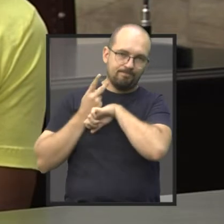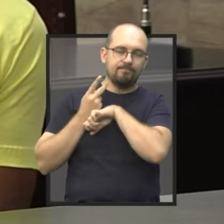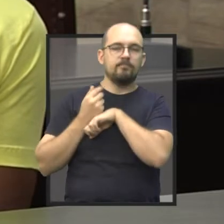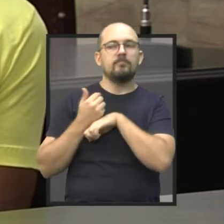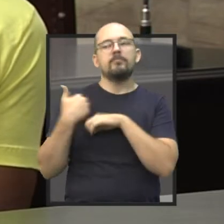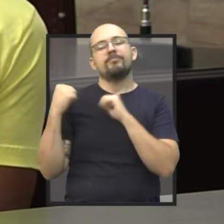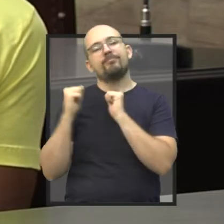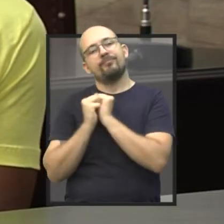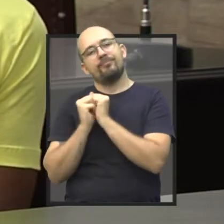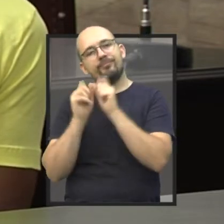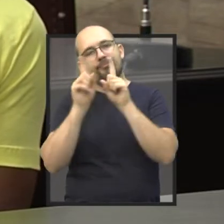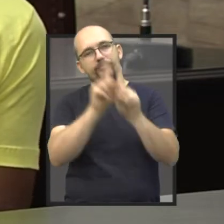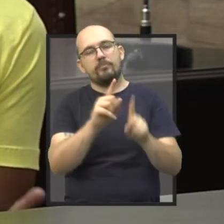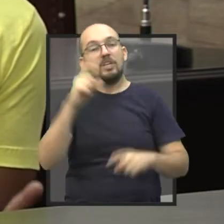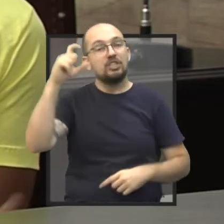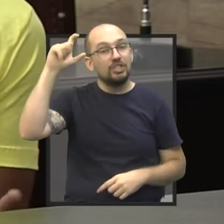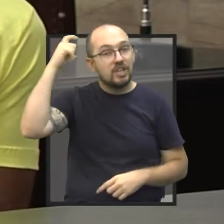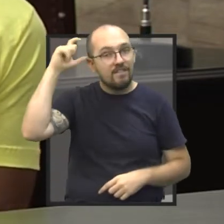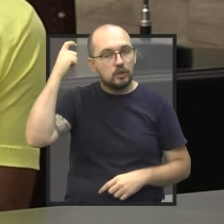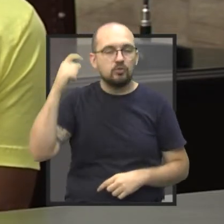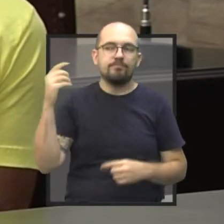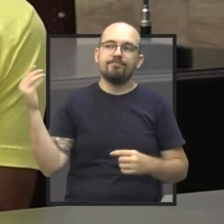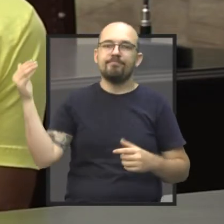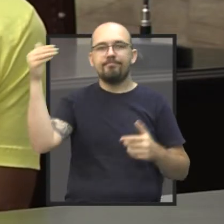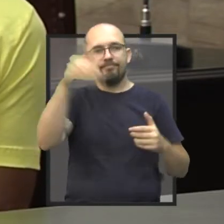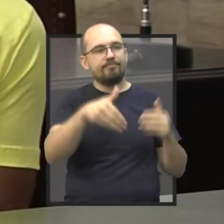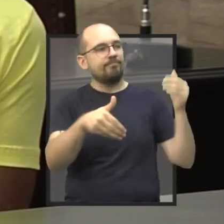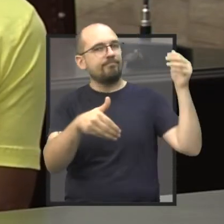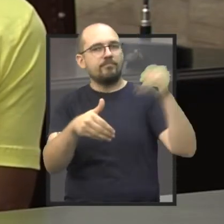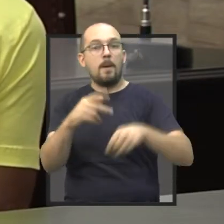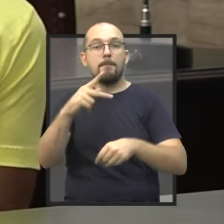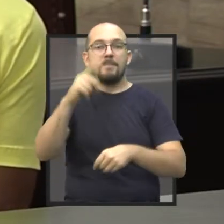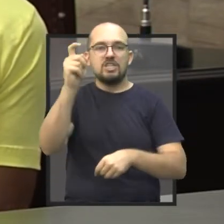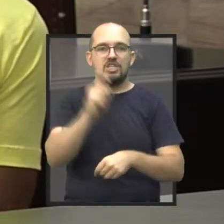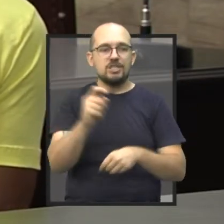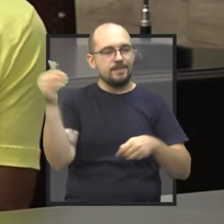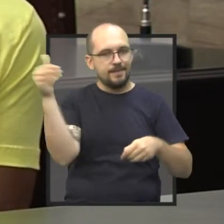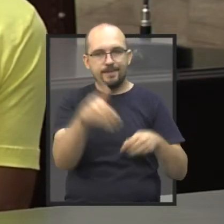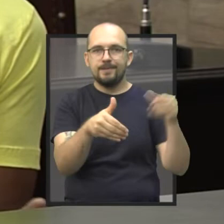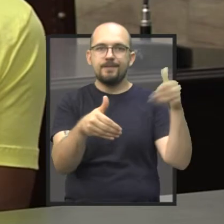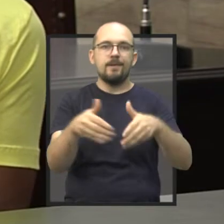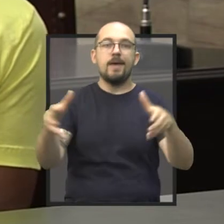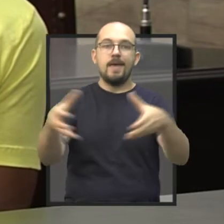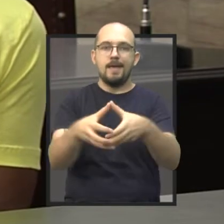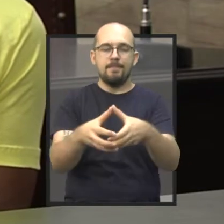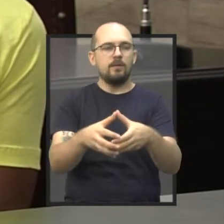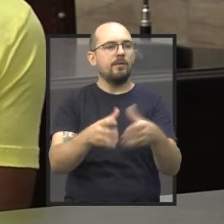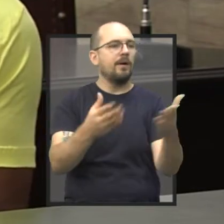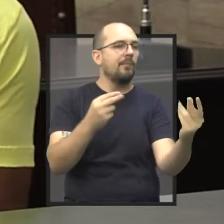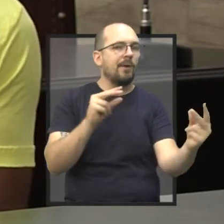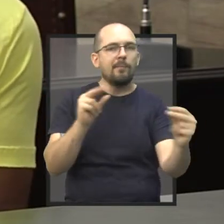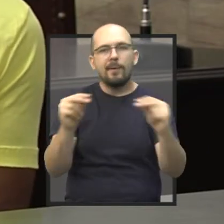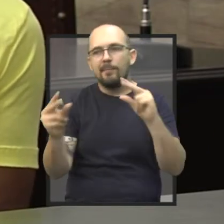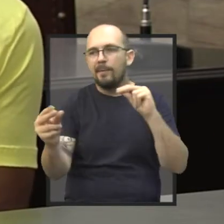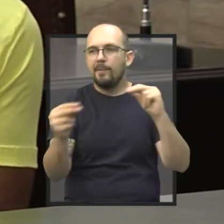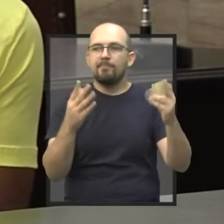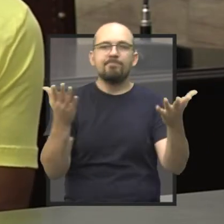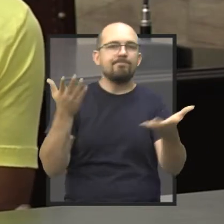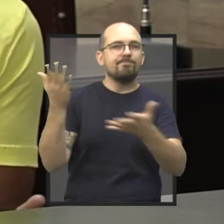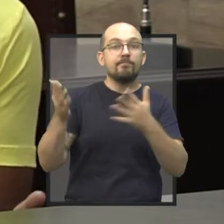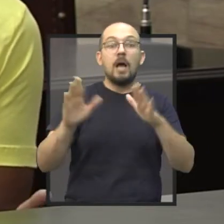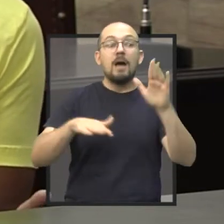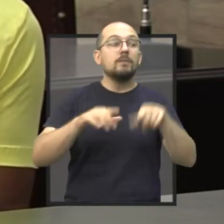o vereador Jefferson, estava lá o Márcio Peixinho, chegou lá também com a equipe dele. E juntamente com os moradores, às vezes a gente